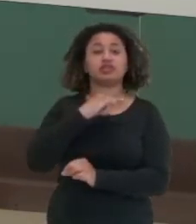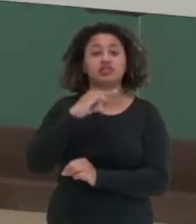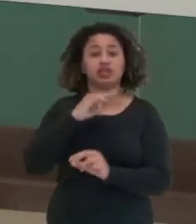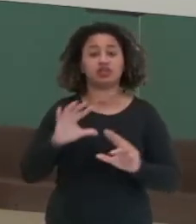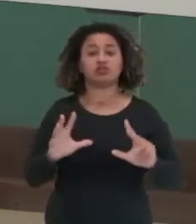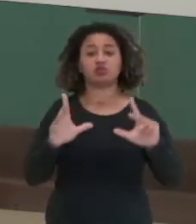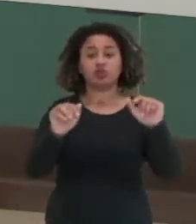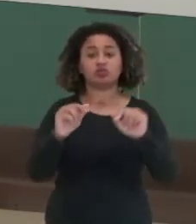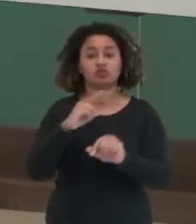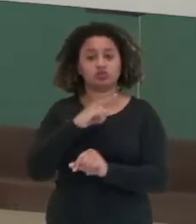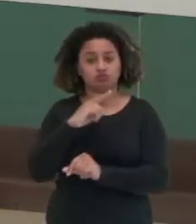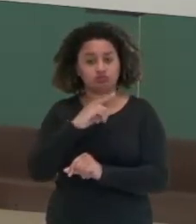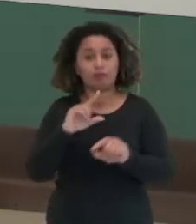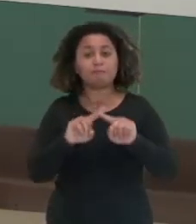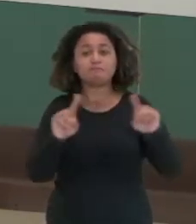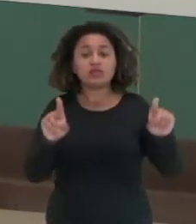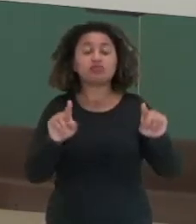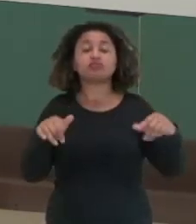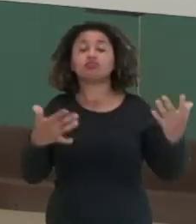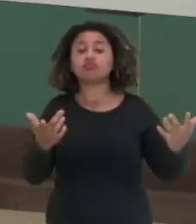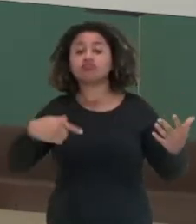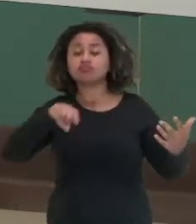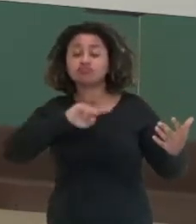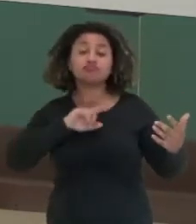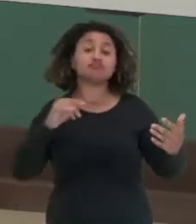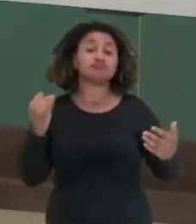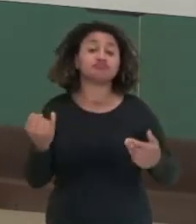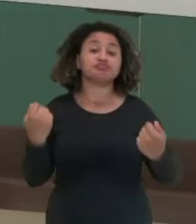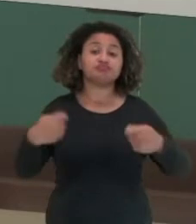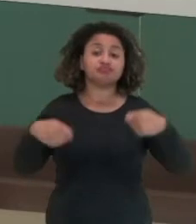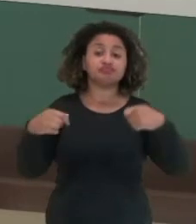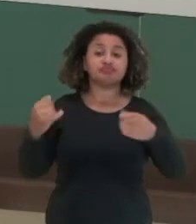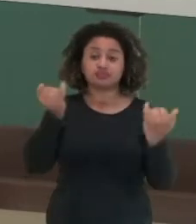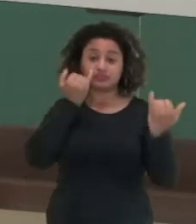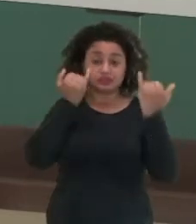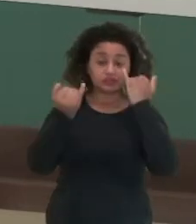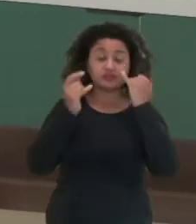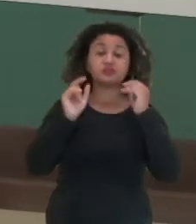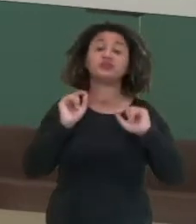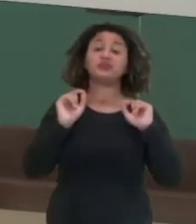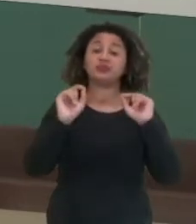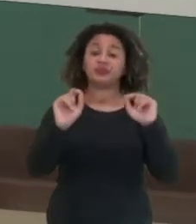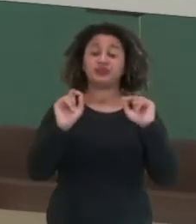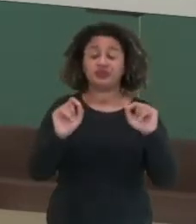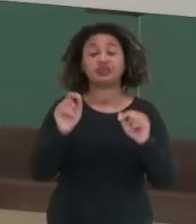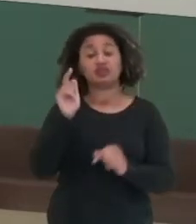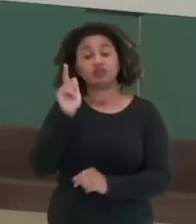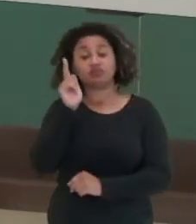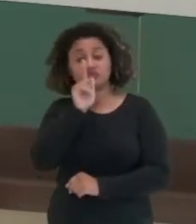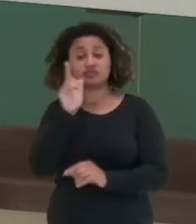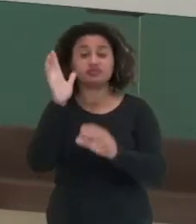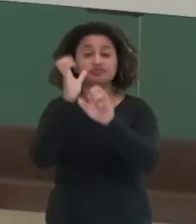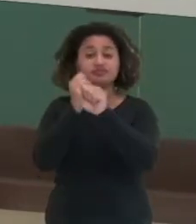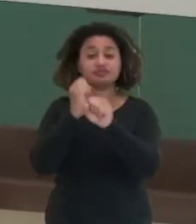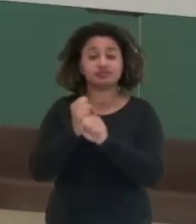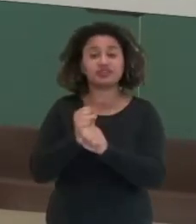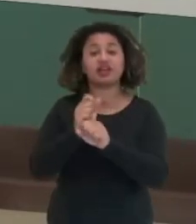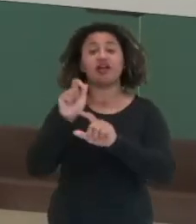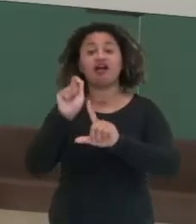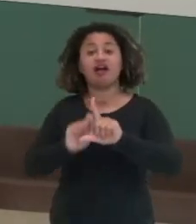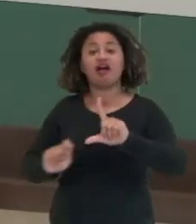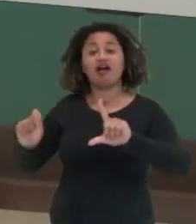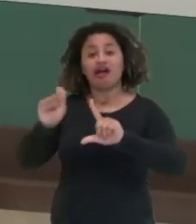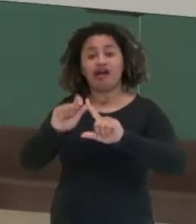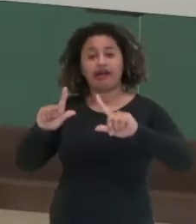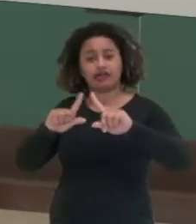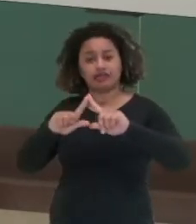nós precisamos, então, dessas informações justamente para poder calcular a área